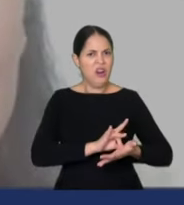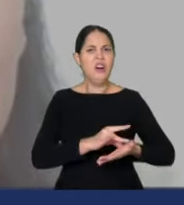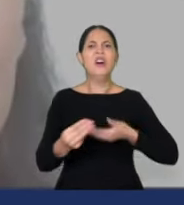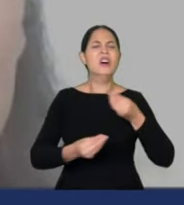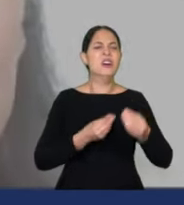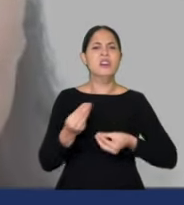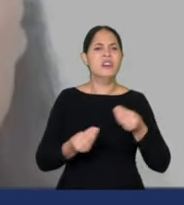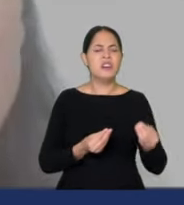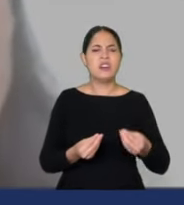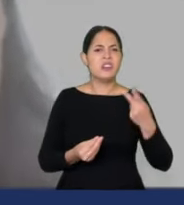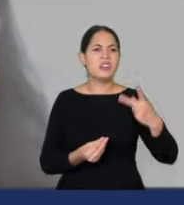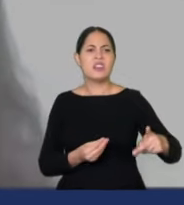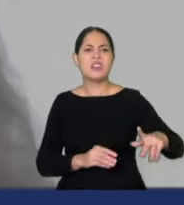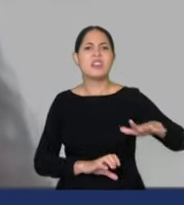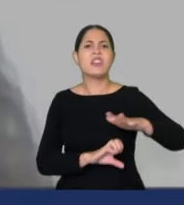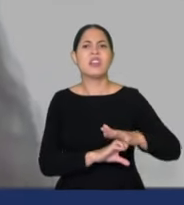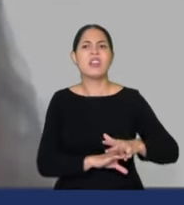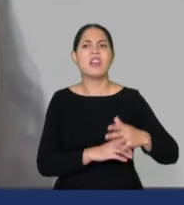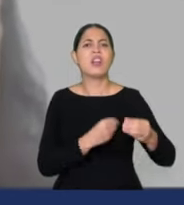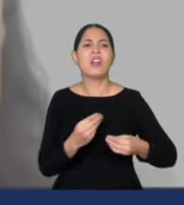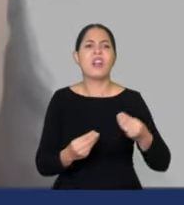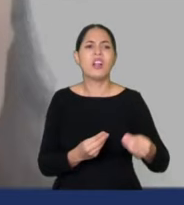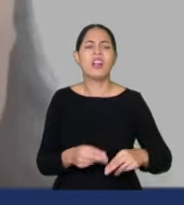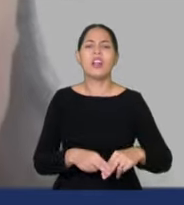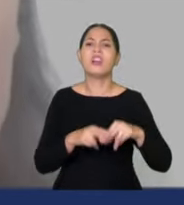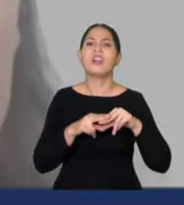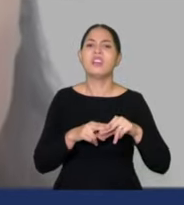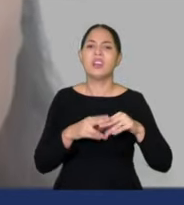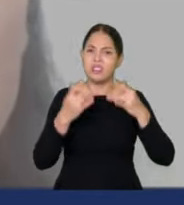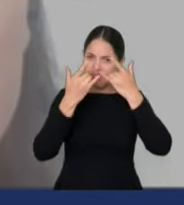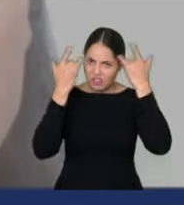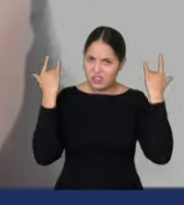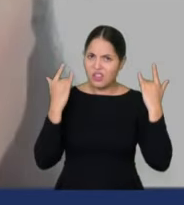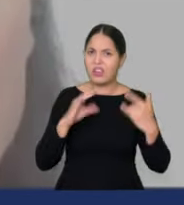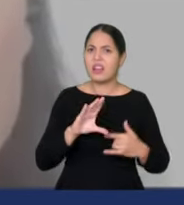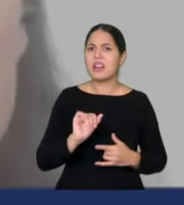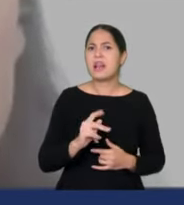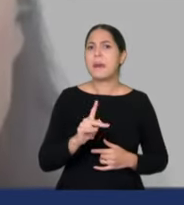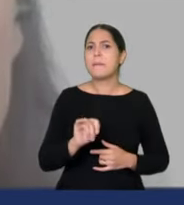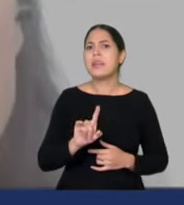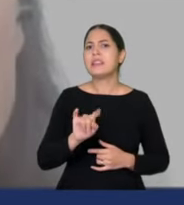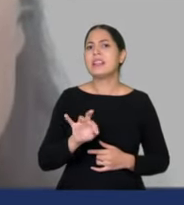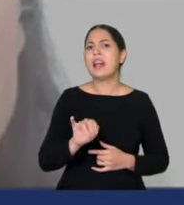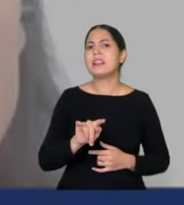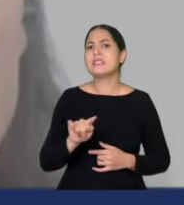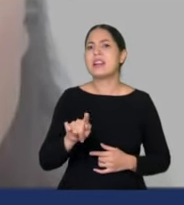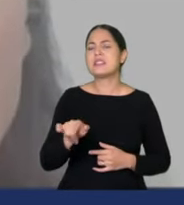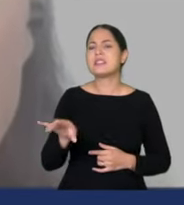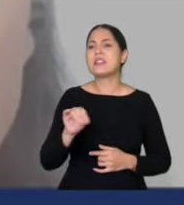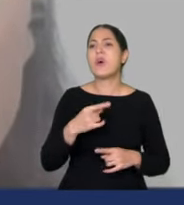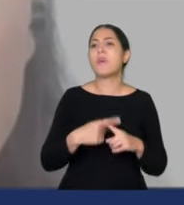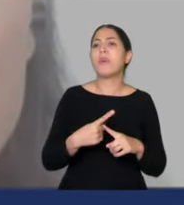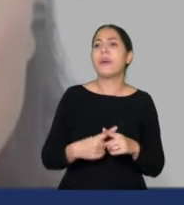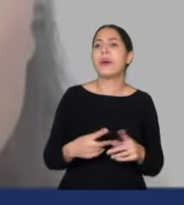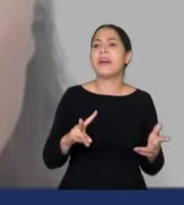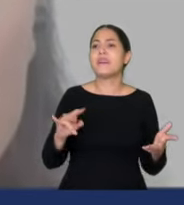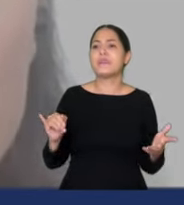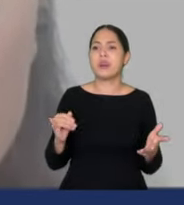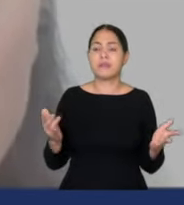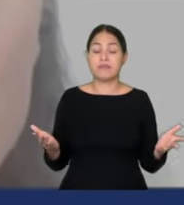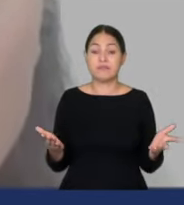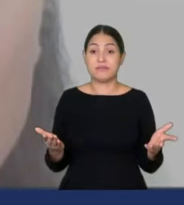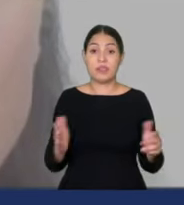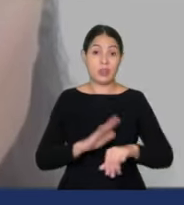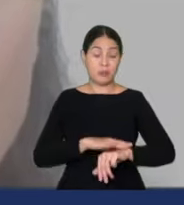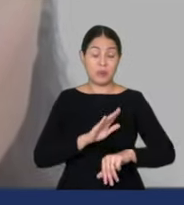não é essa empresa, por que se optou por uma capitalização? Por que vai se expor a população brasileira a uma crise geopolítica